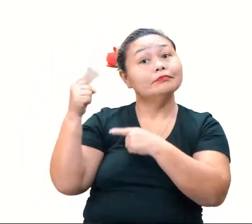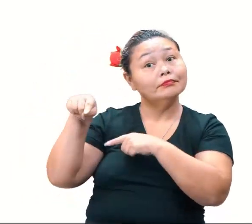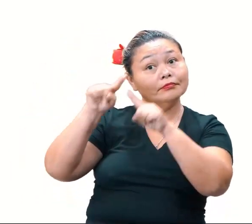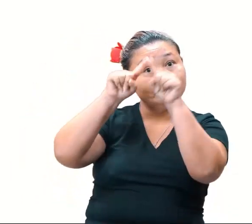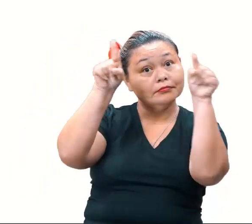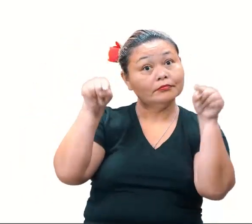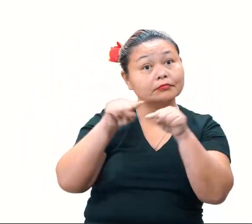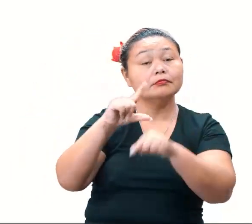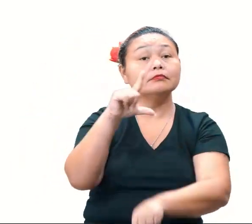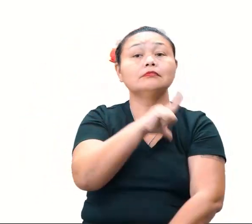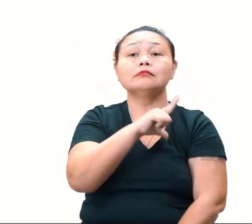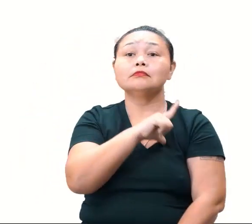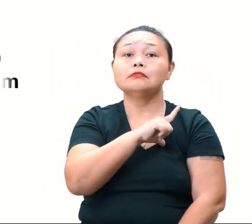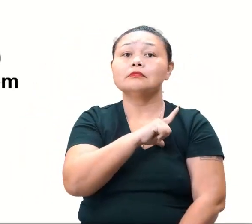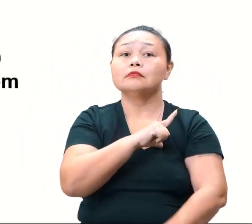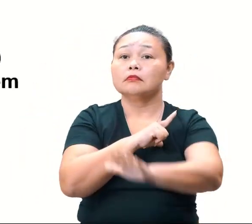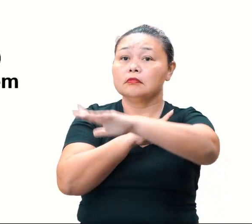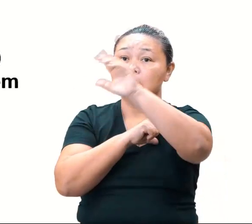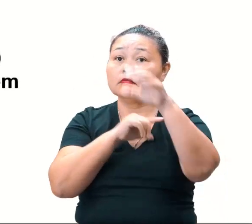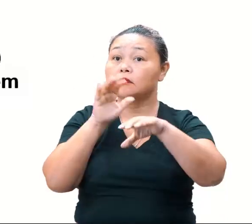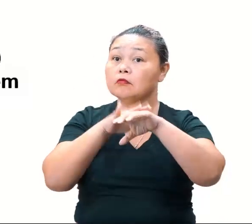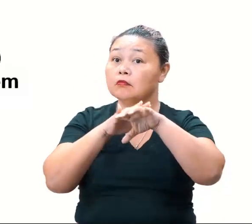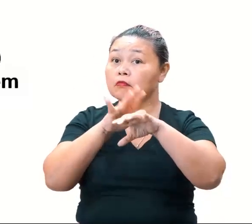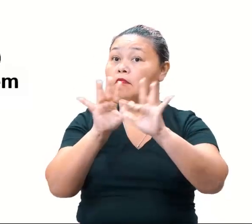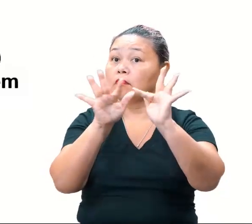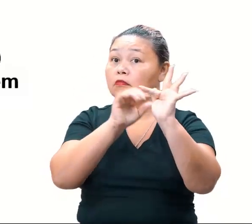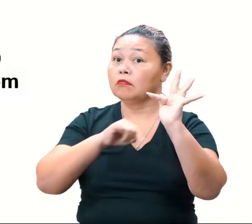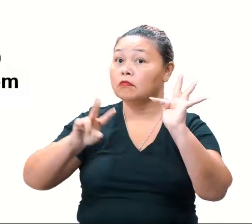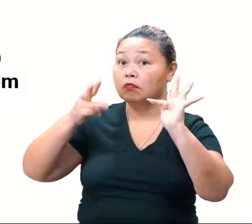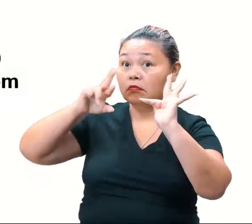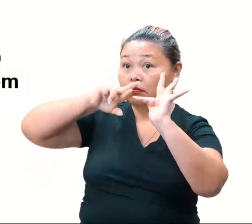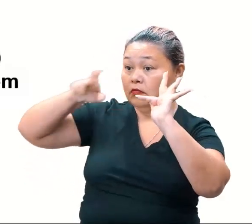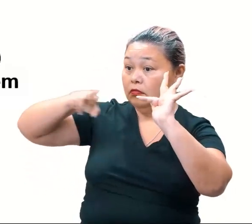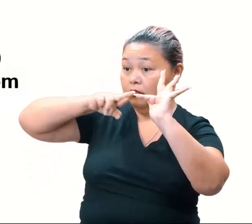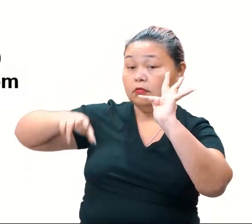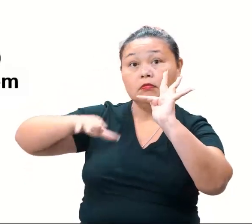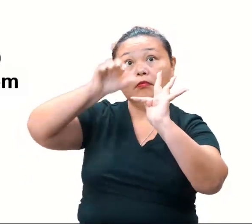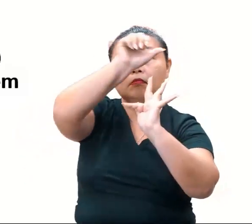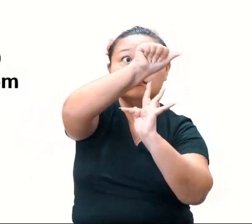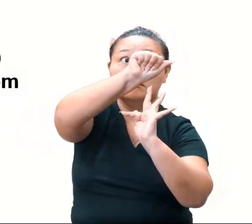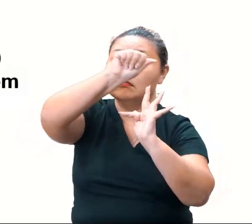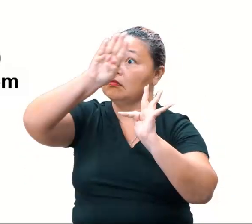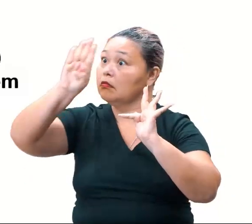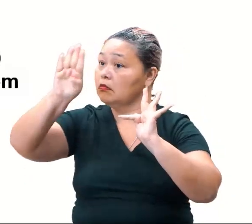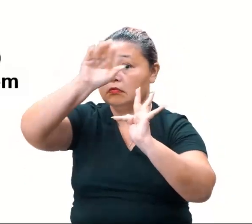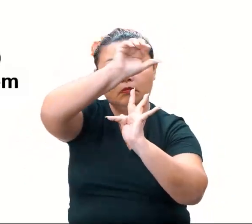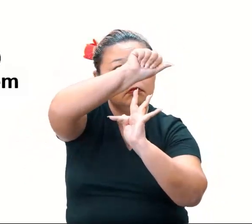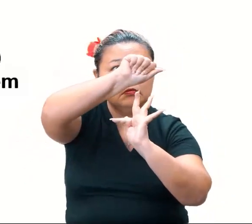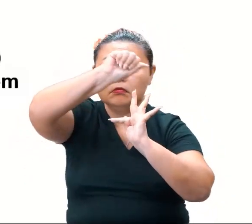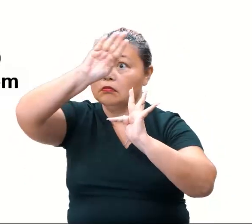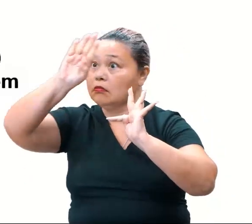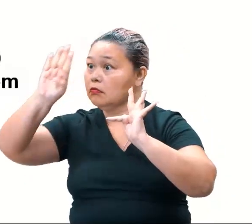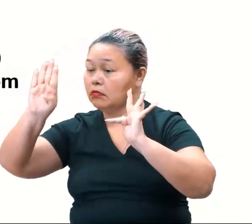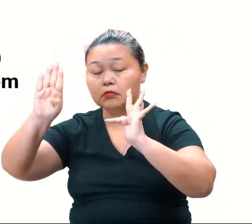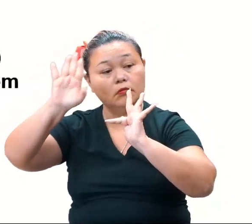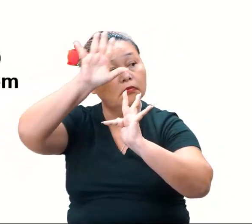que a ideia de função é uma relação de A em B, nesse caso aqui, né, de A lançando flechas em B, poderia ser diferente,